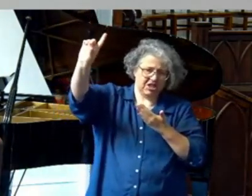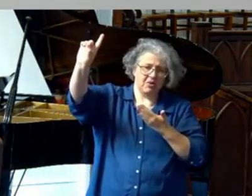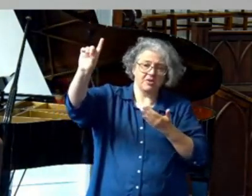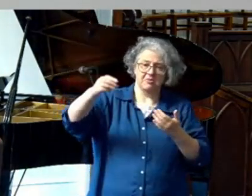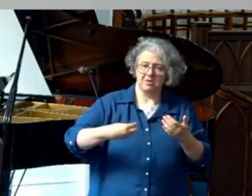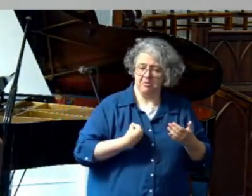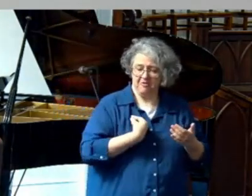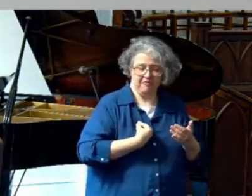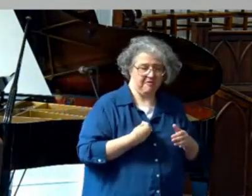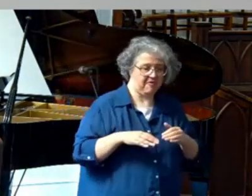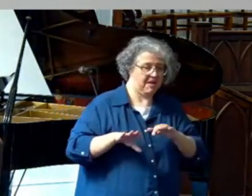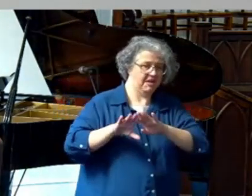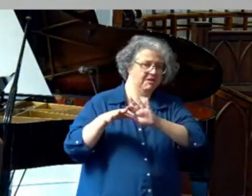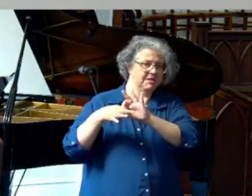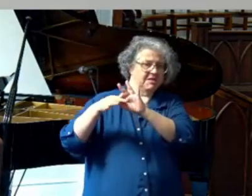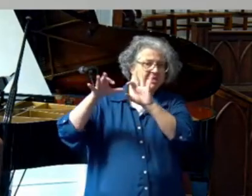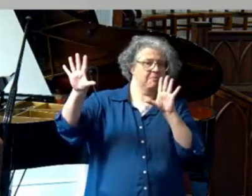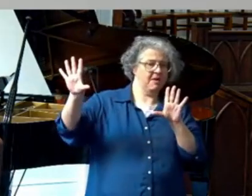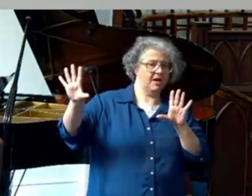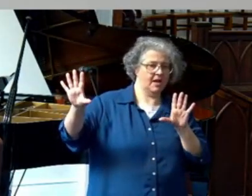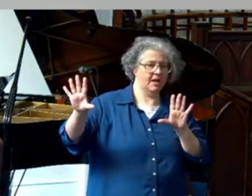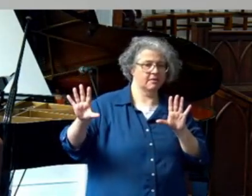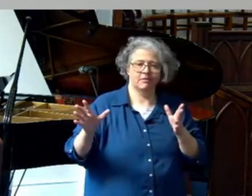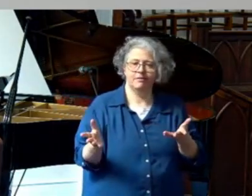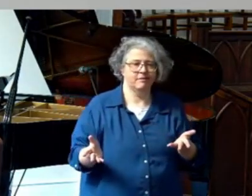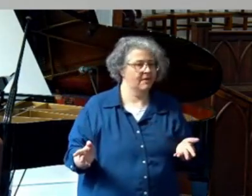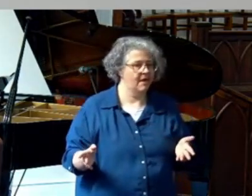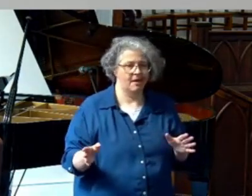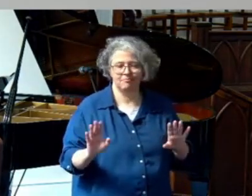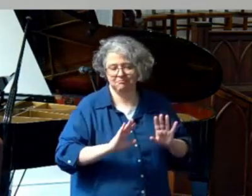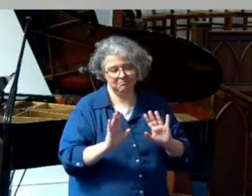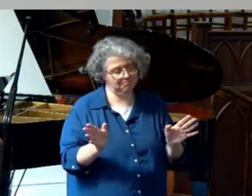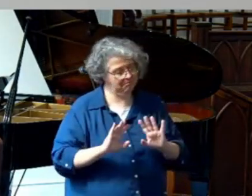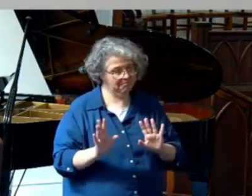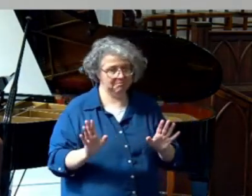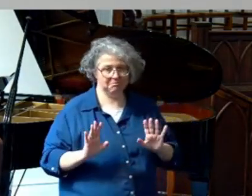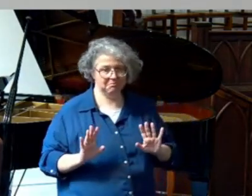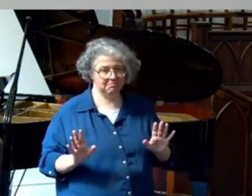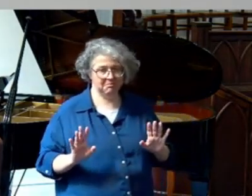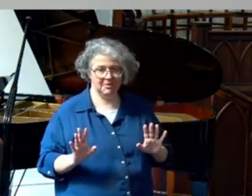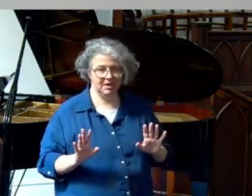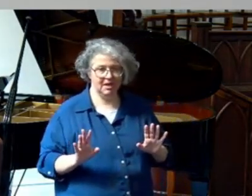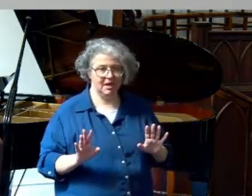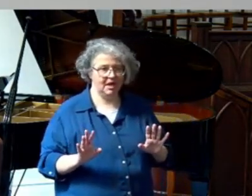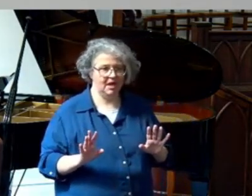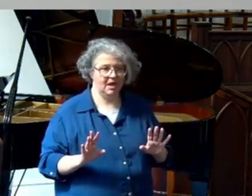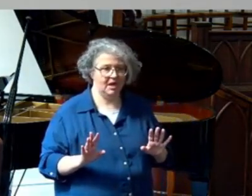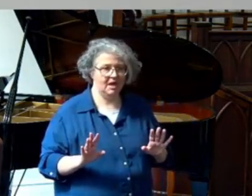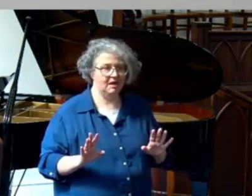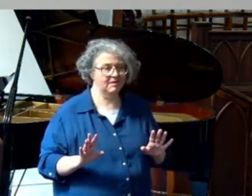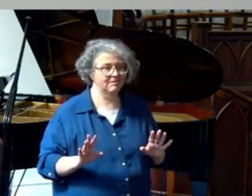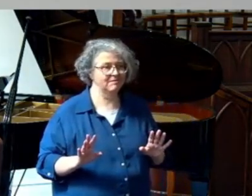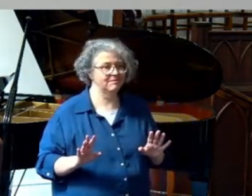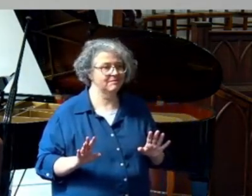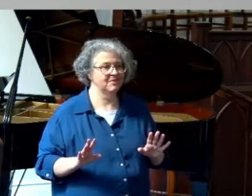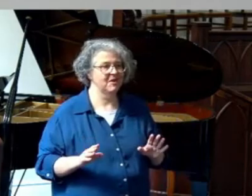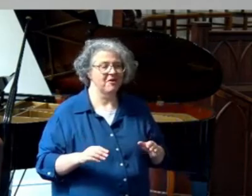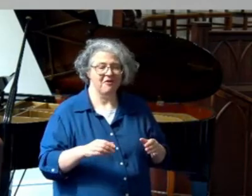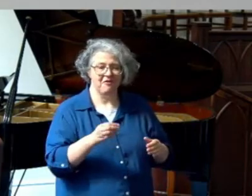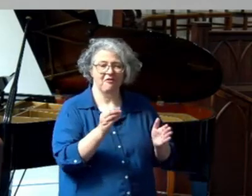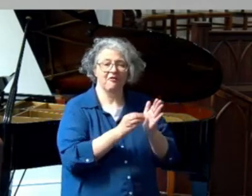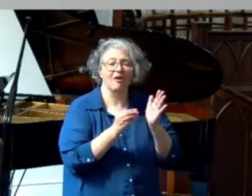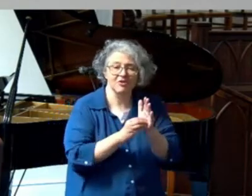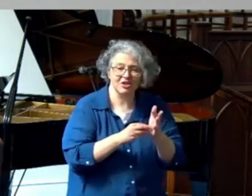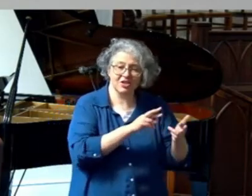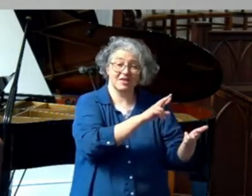ato irreverente da nossa parte. Segunda coisa, a brevidade da vida, como nós estamos falando aqui, na verdade, a